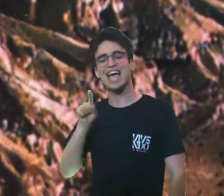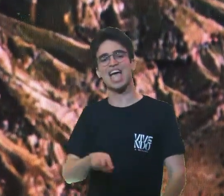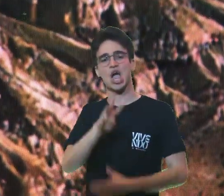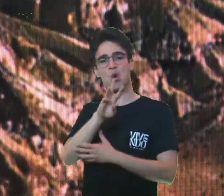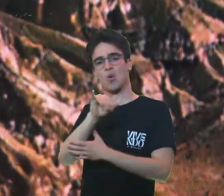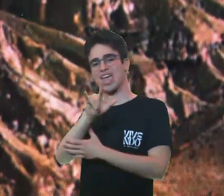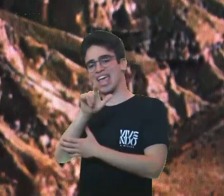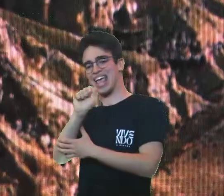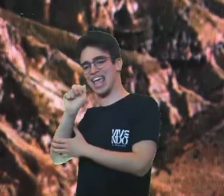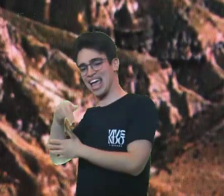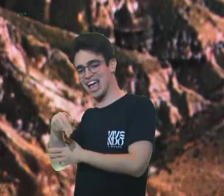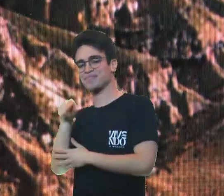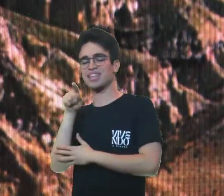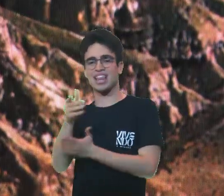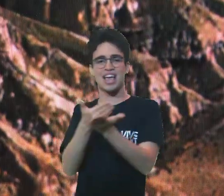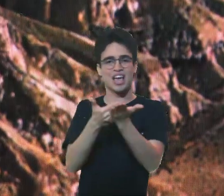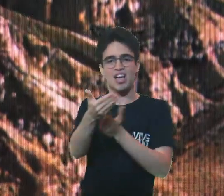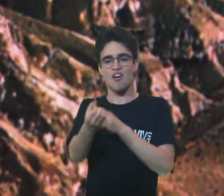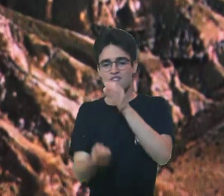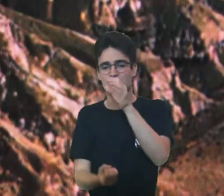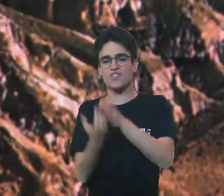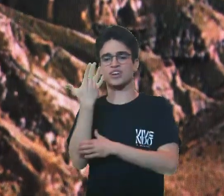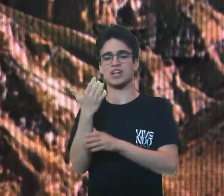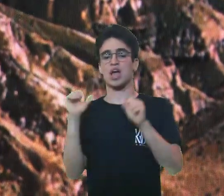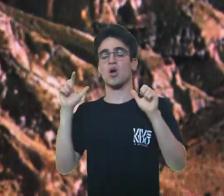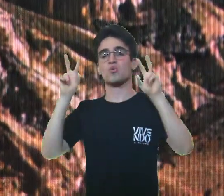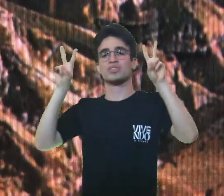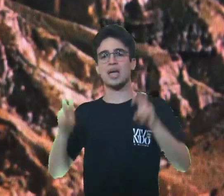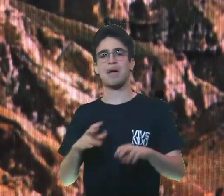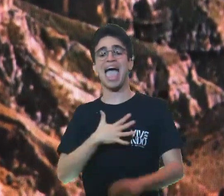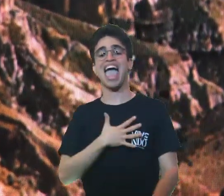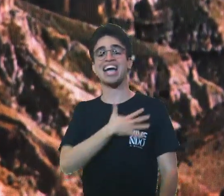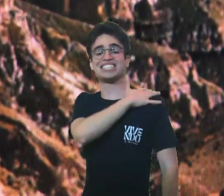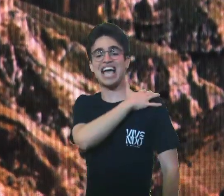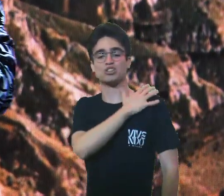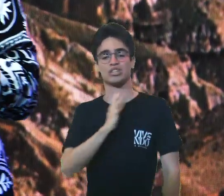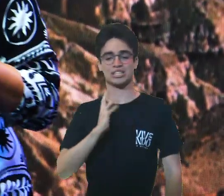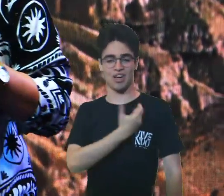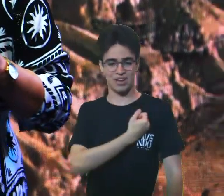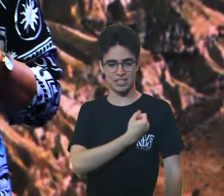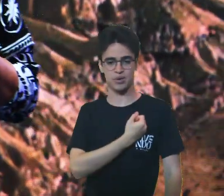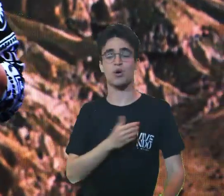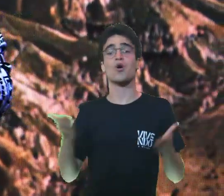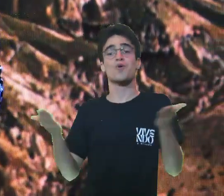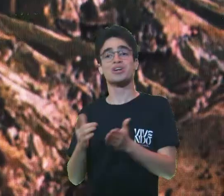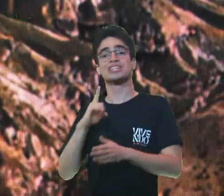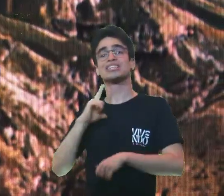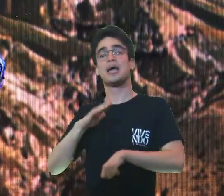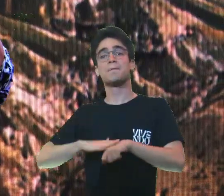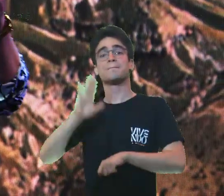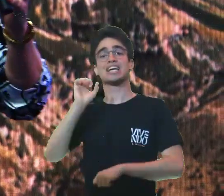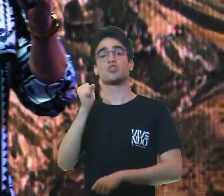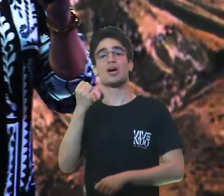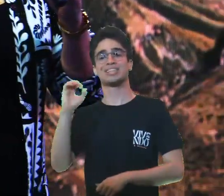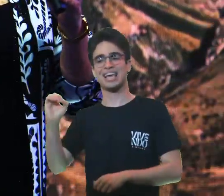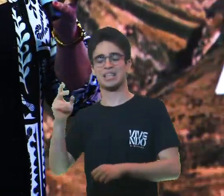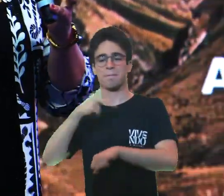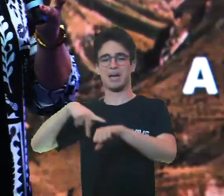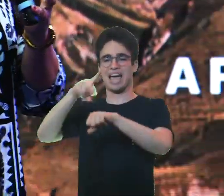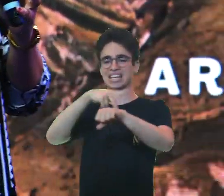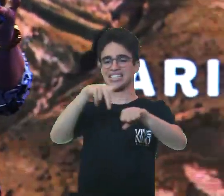o fundador do Exército da Salvação, presente hoje em mais de 80 países,